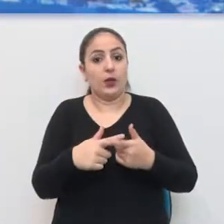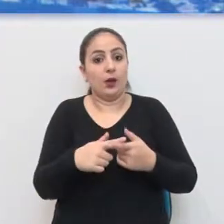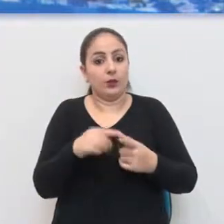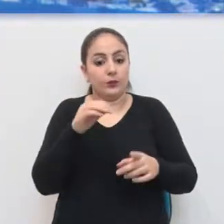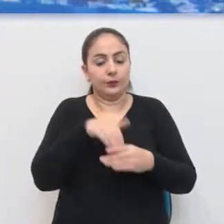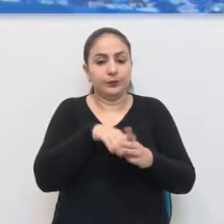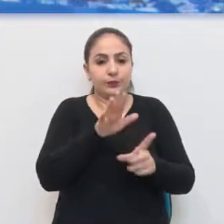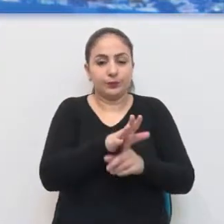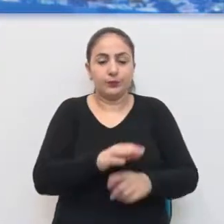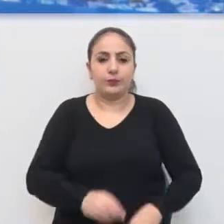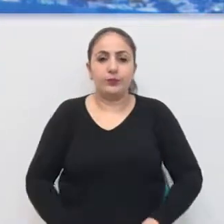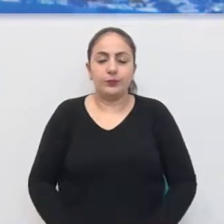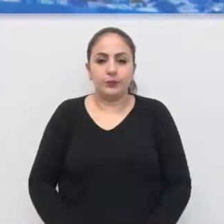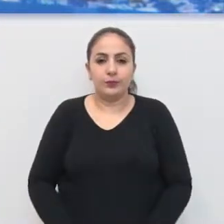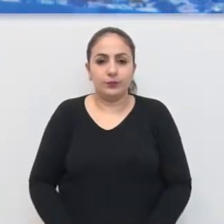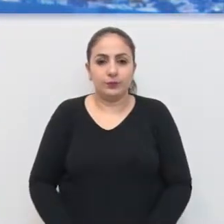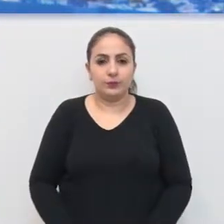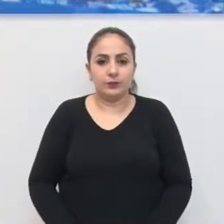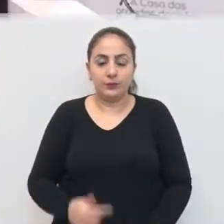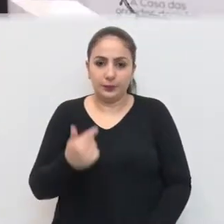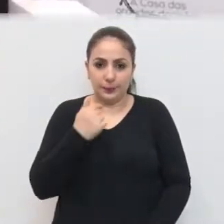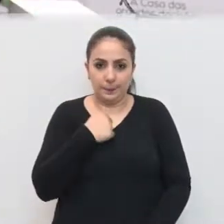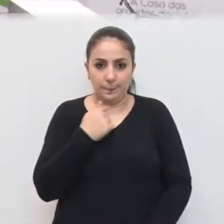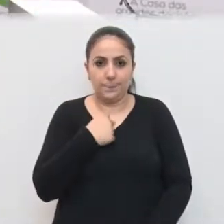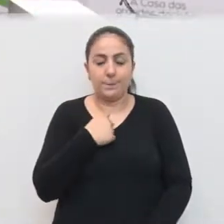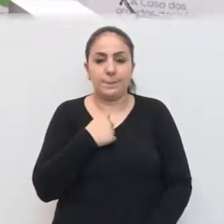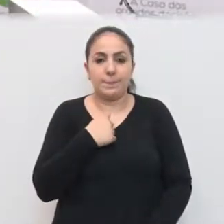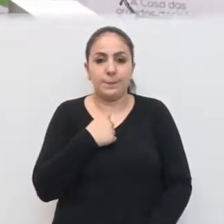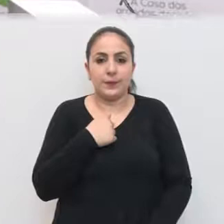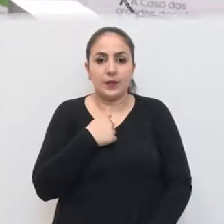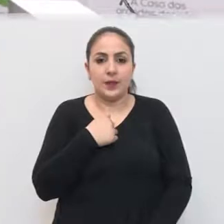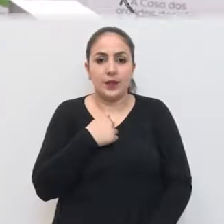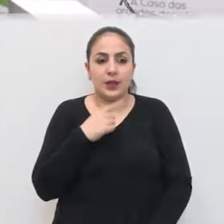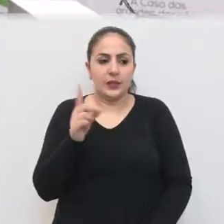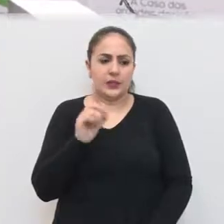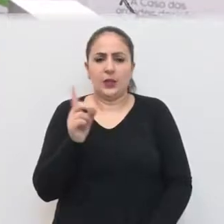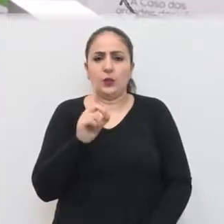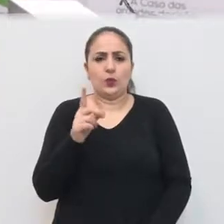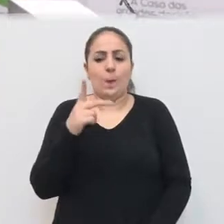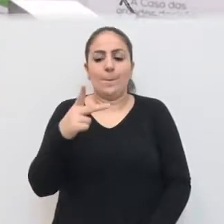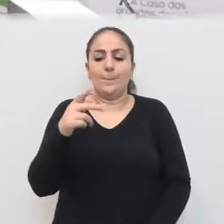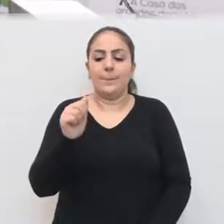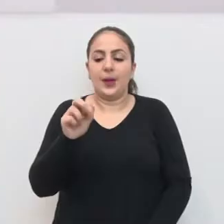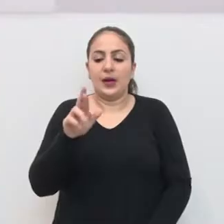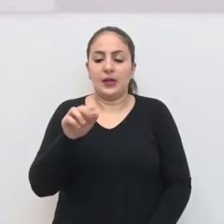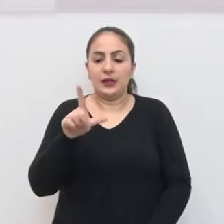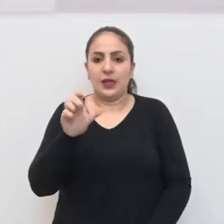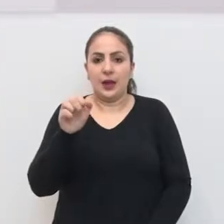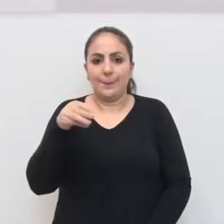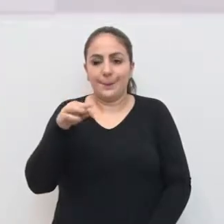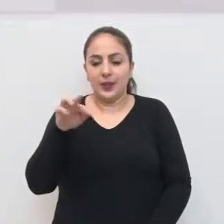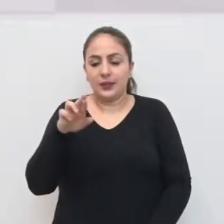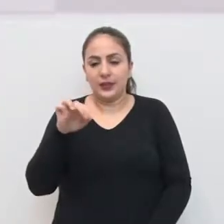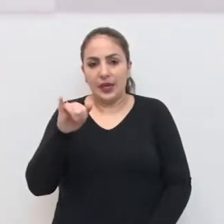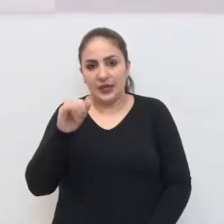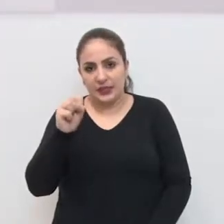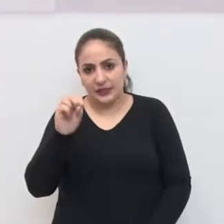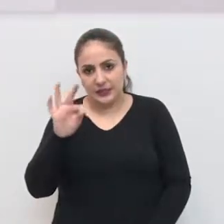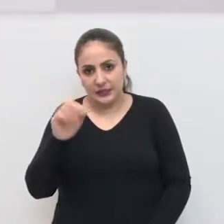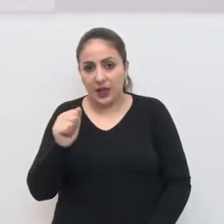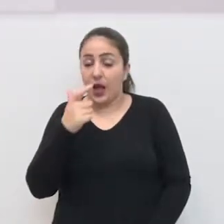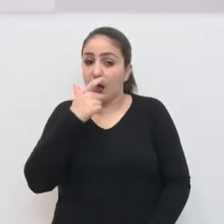seu posicionamento na tribuna. Eu não sou parlamentarista. Acho que o nosso